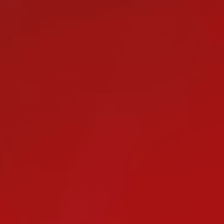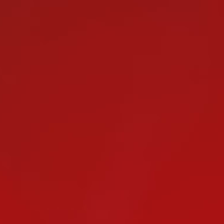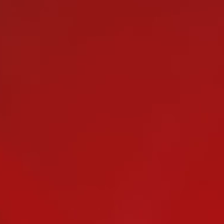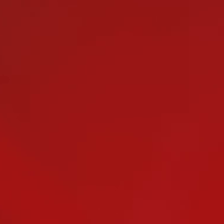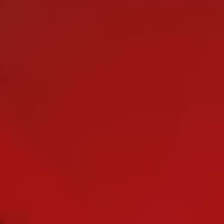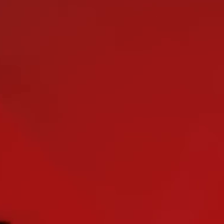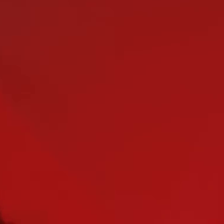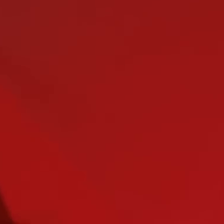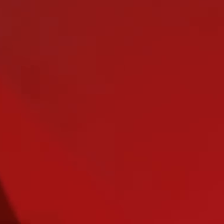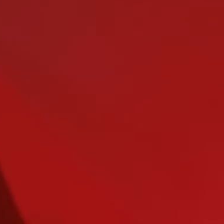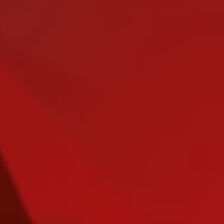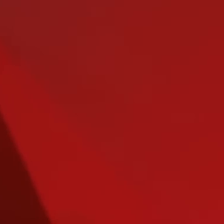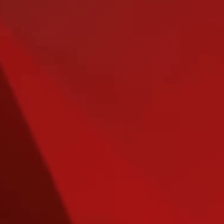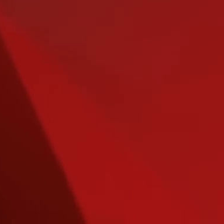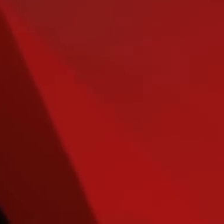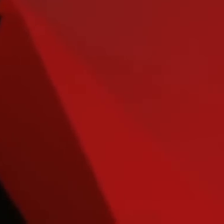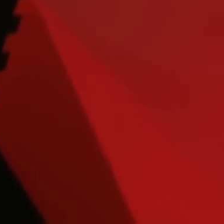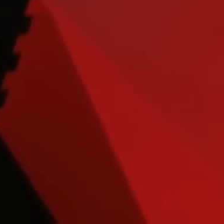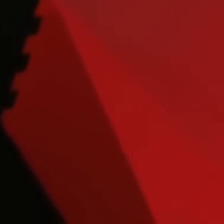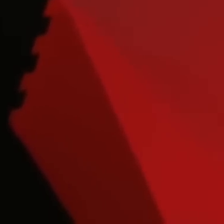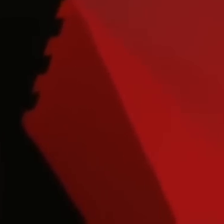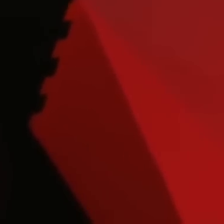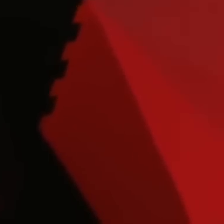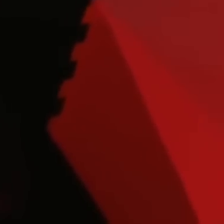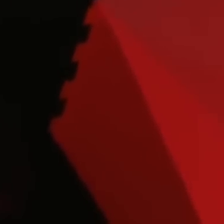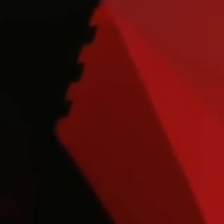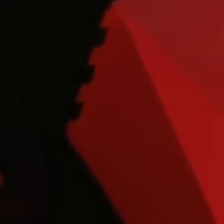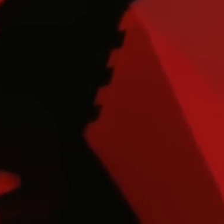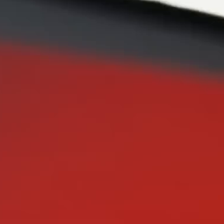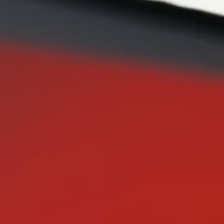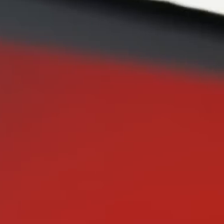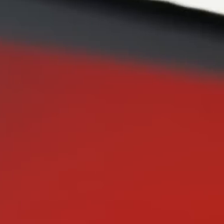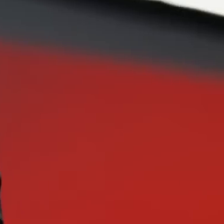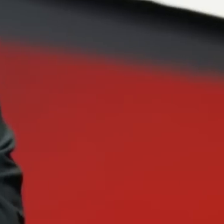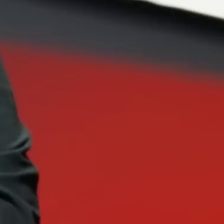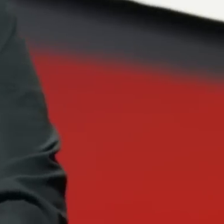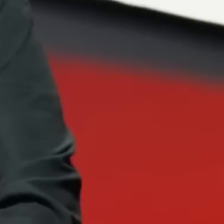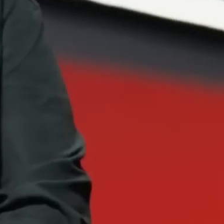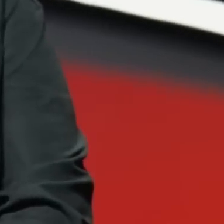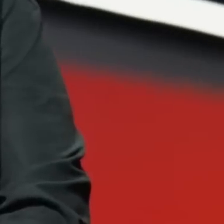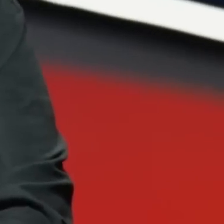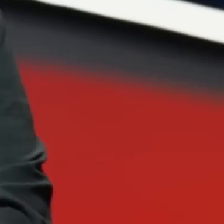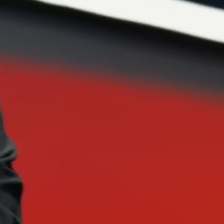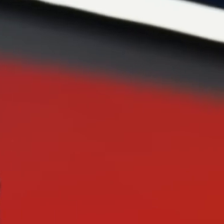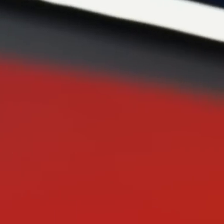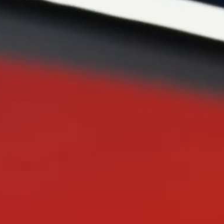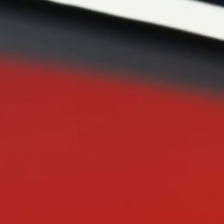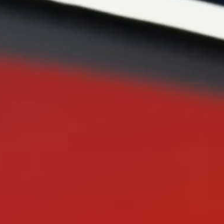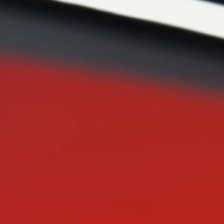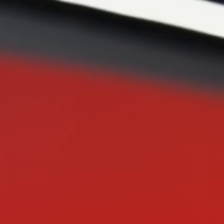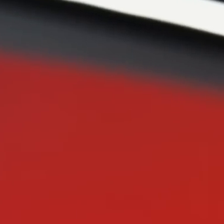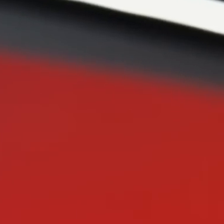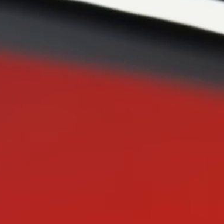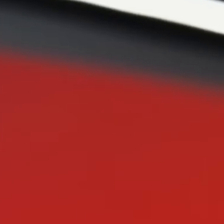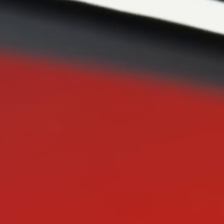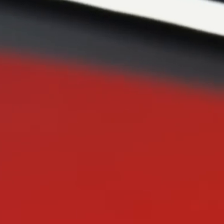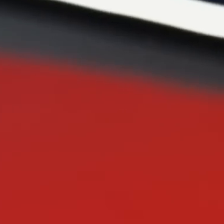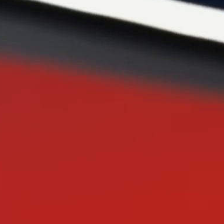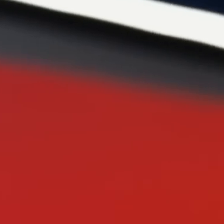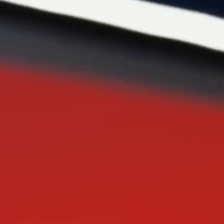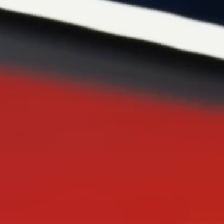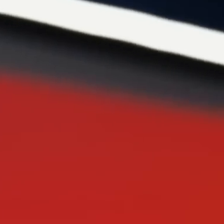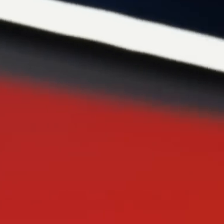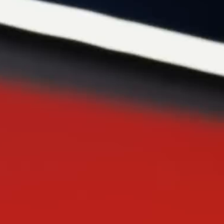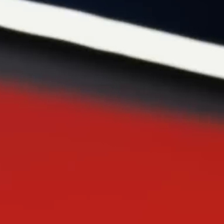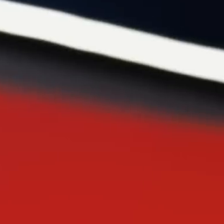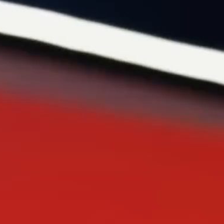que o Senhor dará abundantemente. Pai, nós Te pedimos sabedoria, nós acordamos cedo, Pai, para Te buscar, Senhor. Para pedir